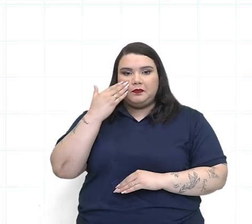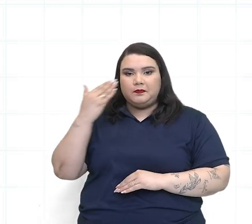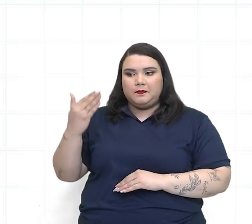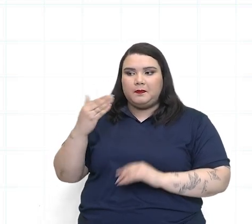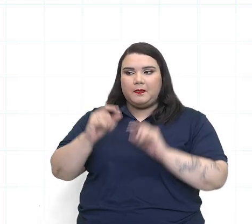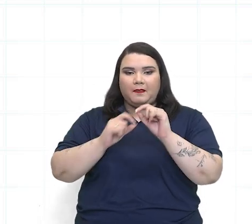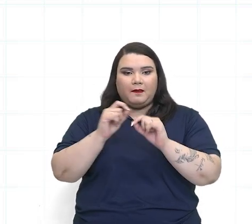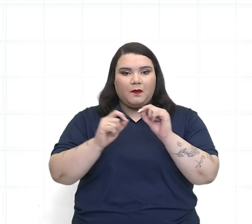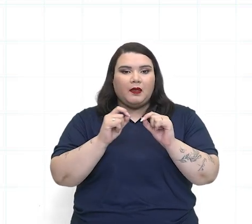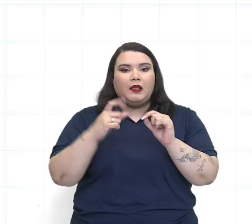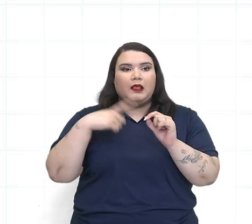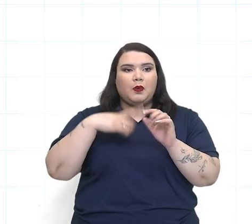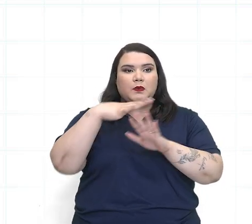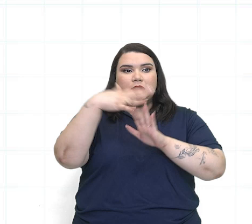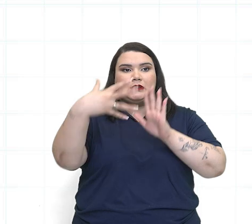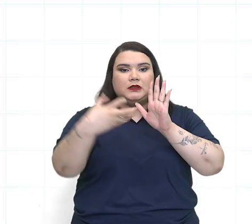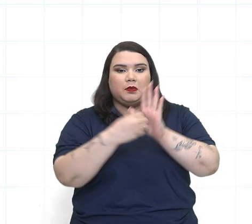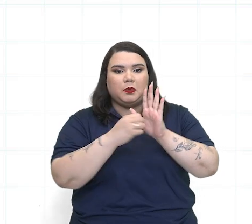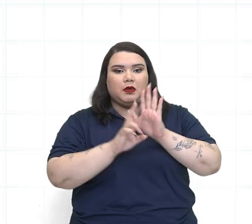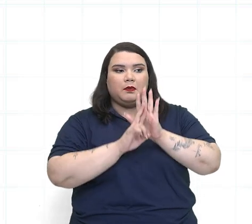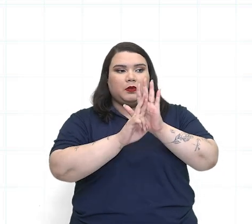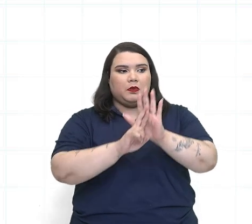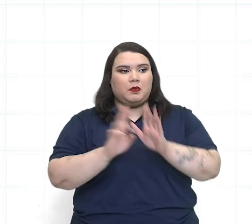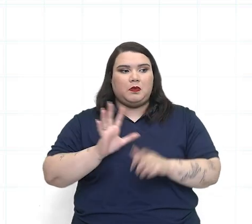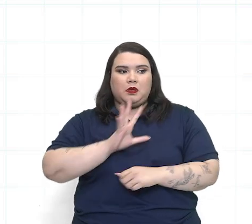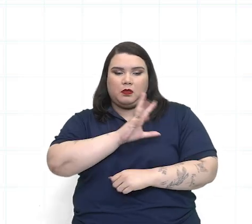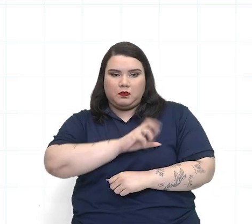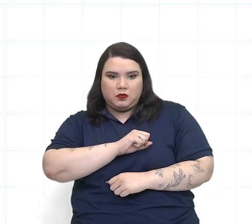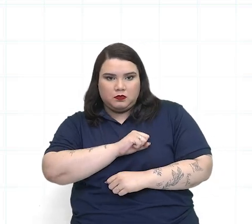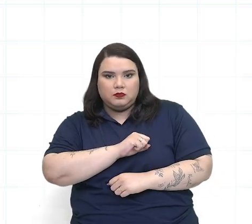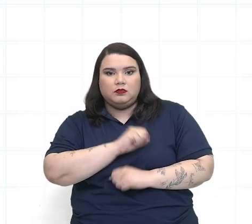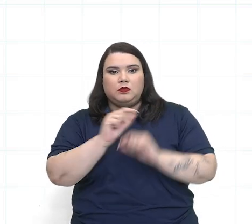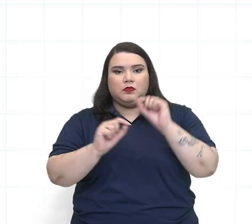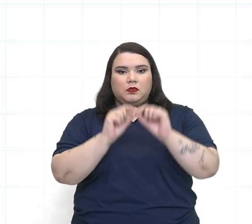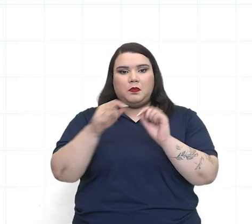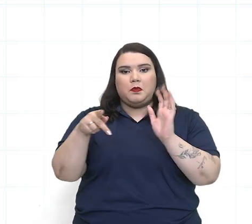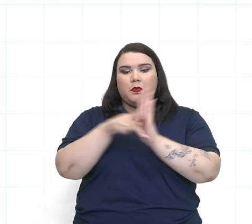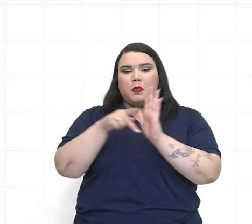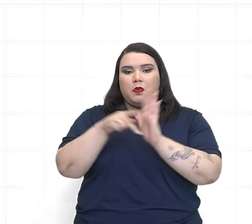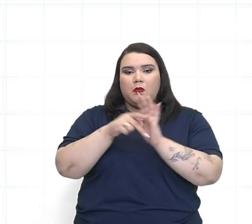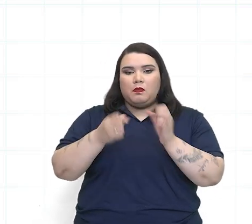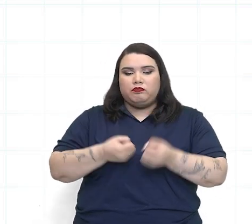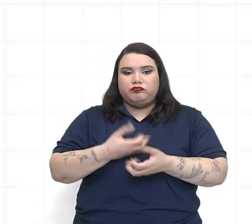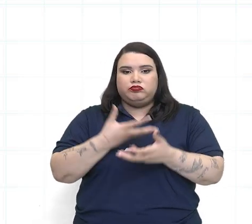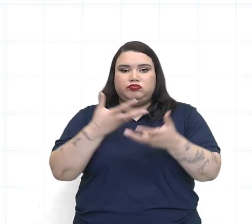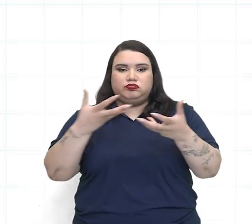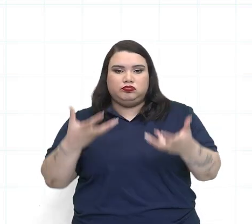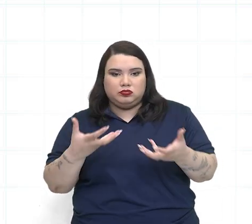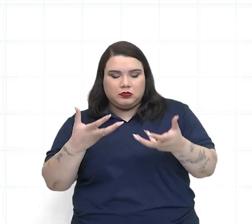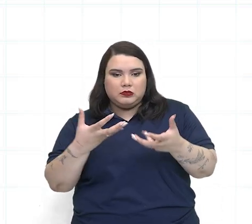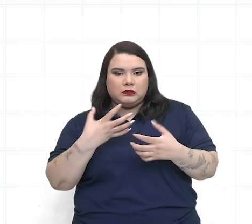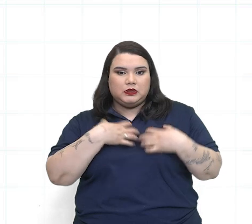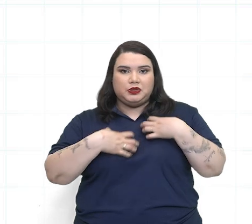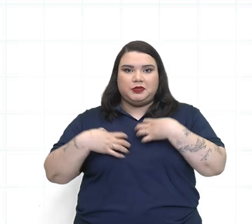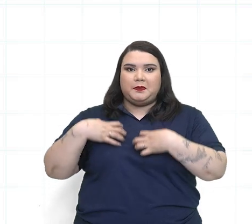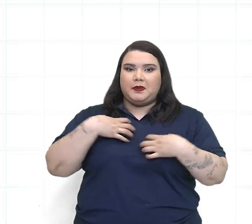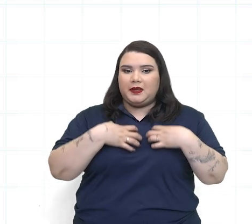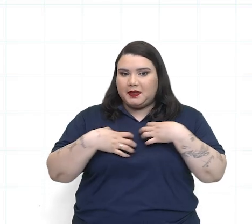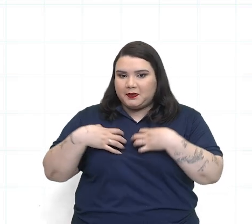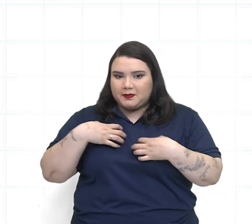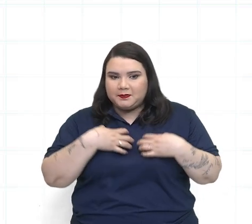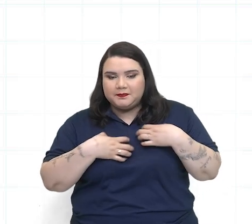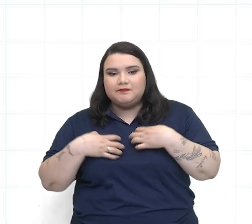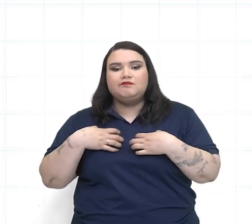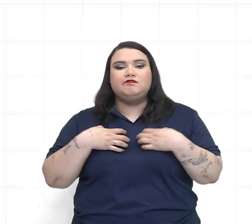meu verso, símbolo vivo do amor. Qualquer fricção te incendeia, te arranca estrelas de dor.